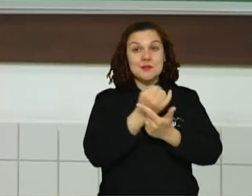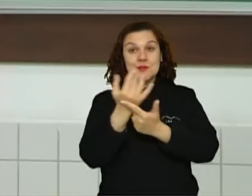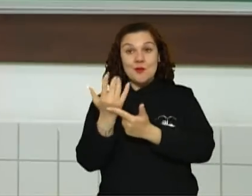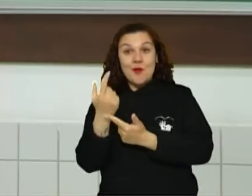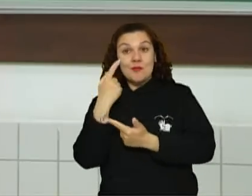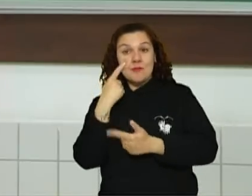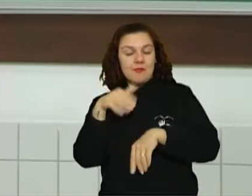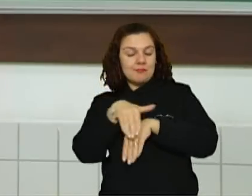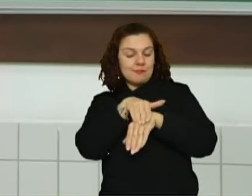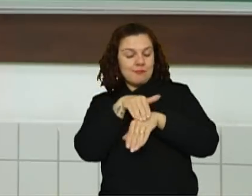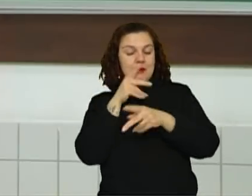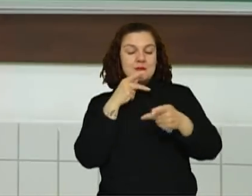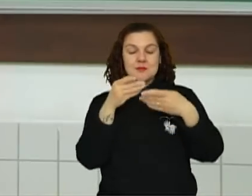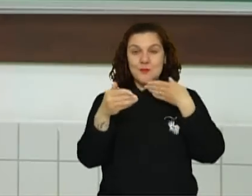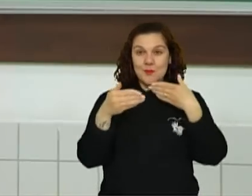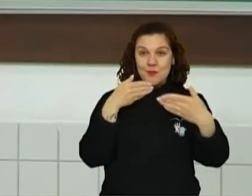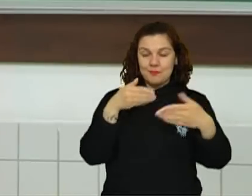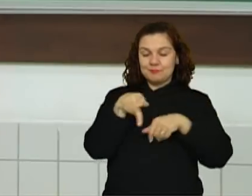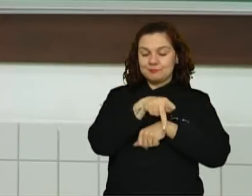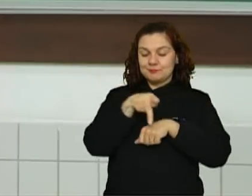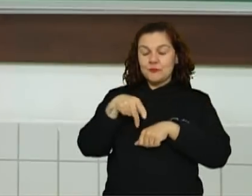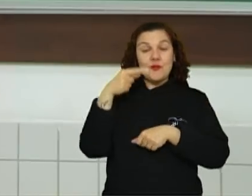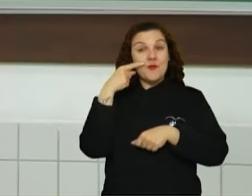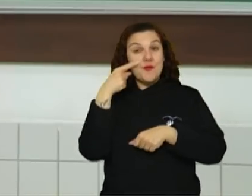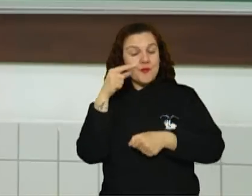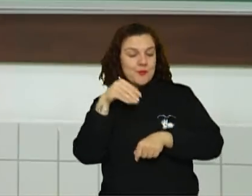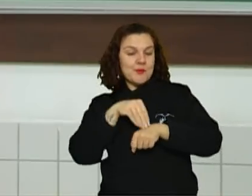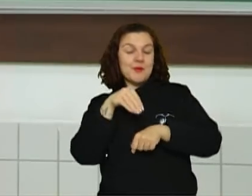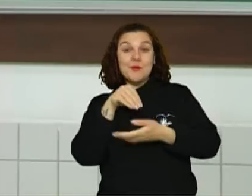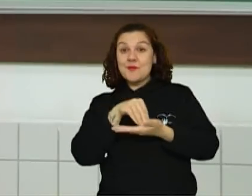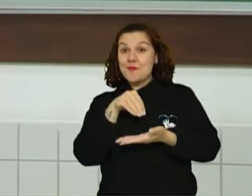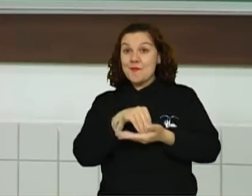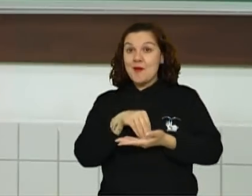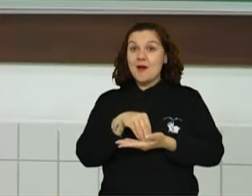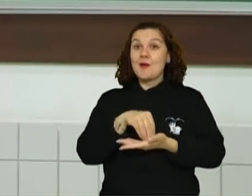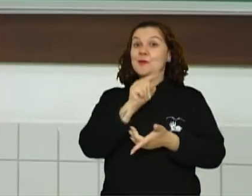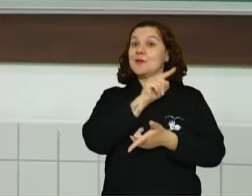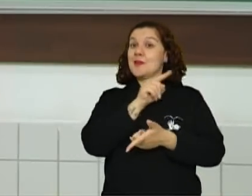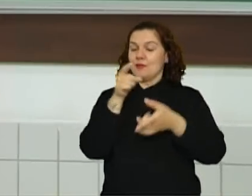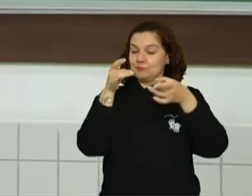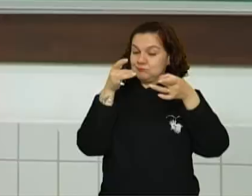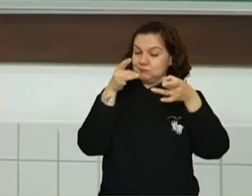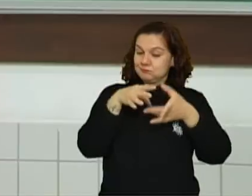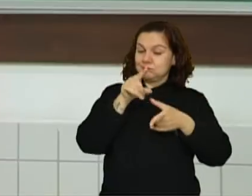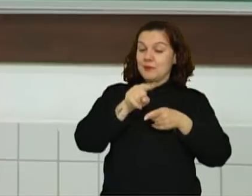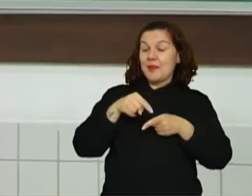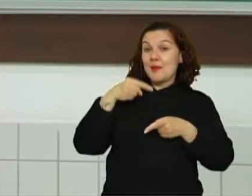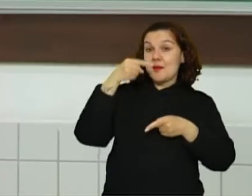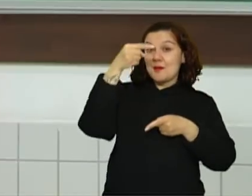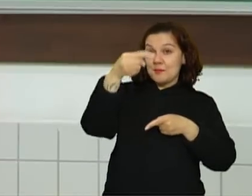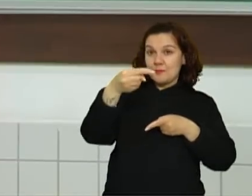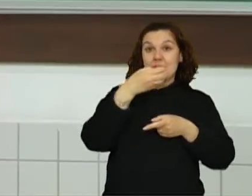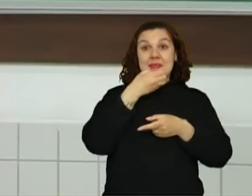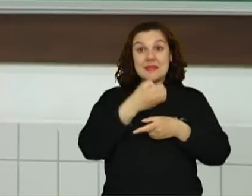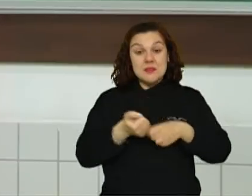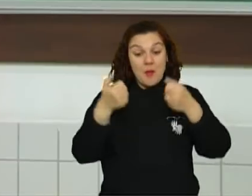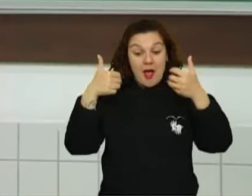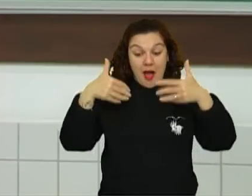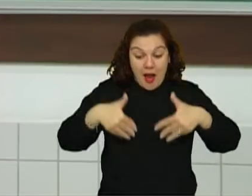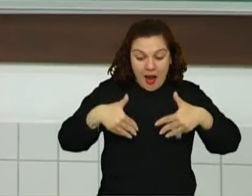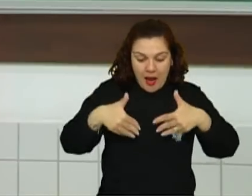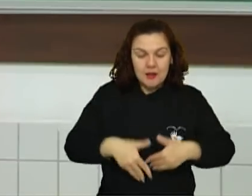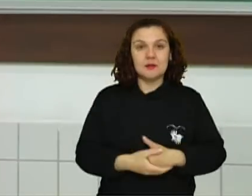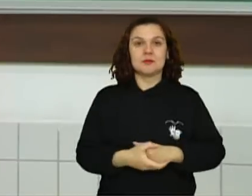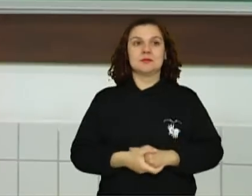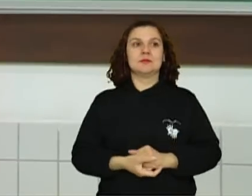vá atrás do seu professor, veja o que está faltando, não deixe isso para dezembro, para o